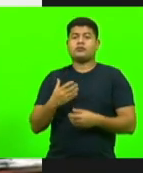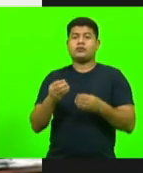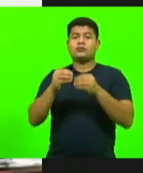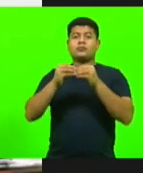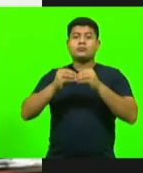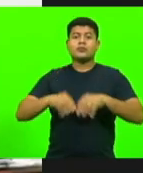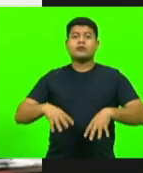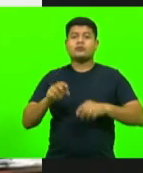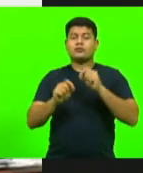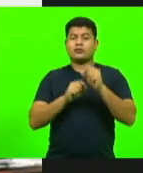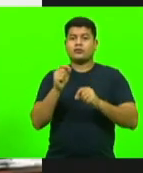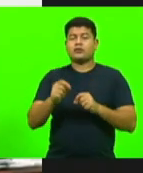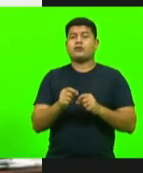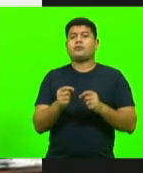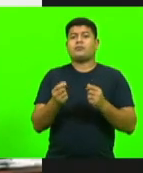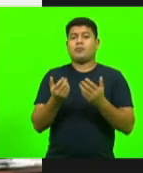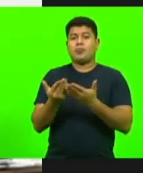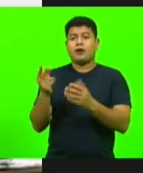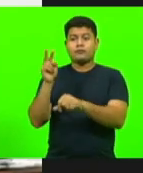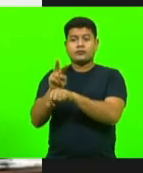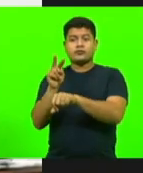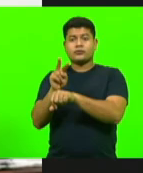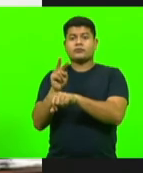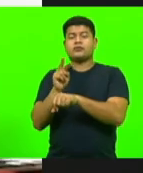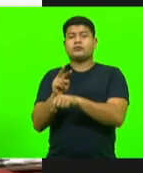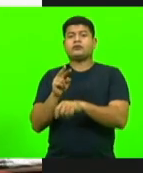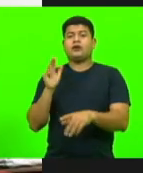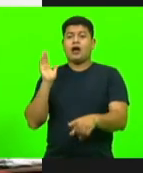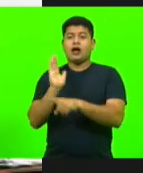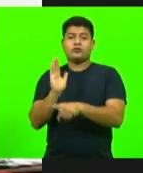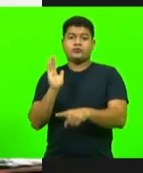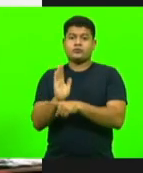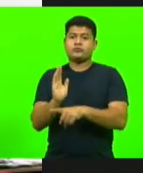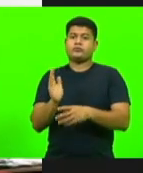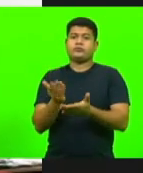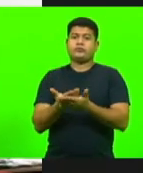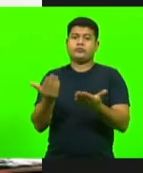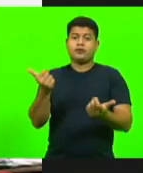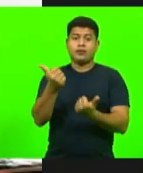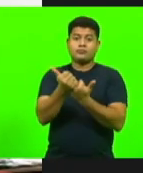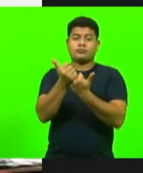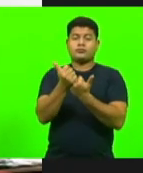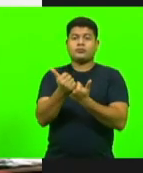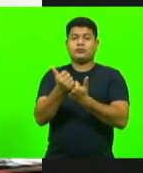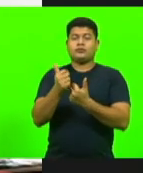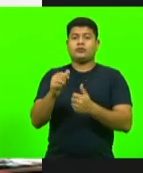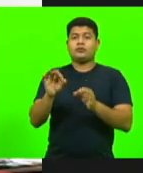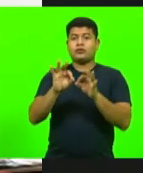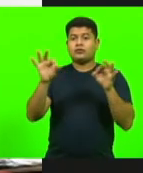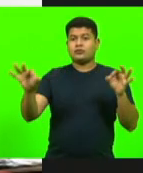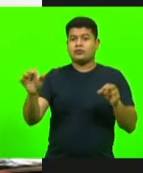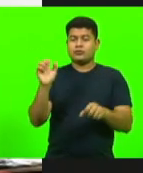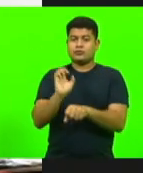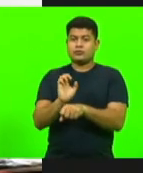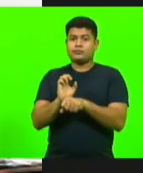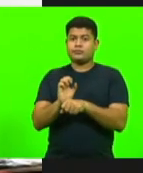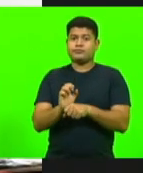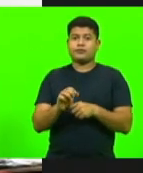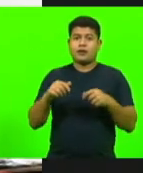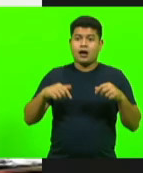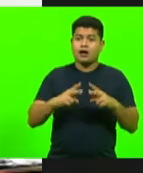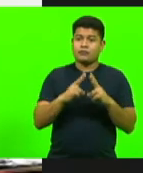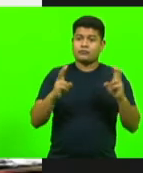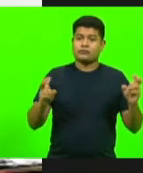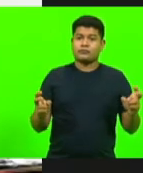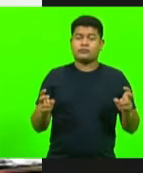fiscalização e prestação de programas constitucionais de saúde no interior do Estado então não foram raras as vezes que Florianópolis